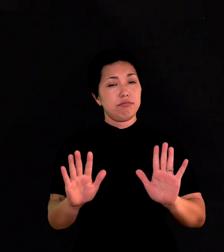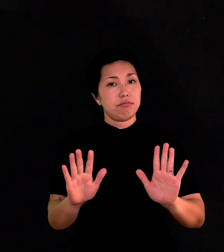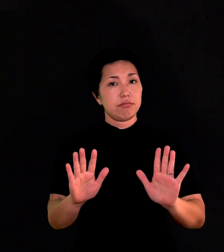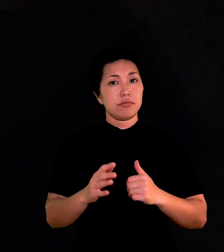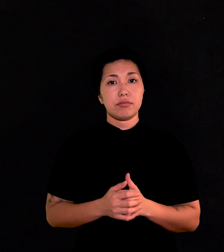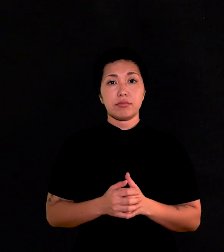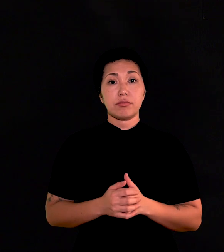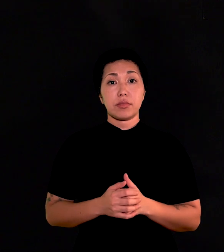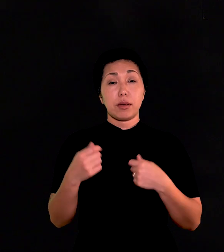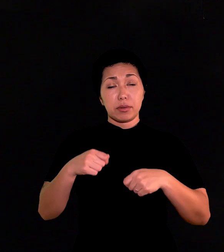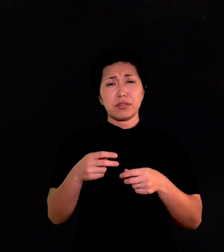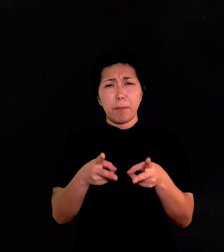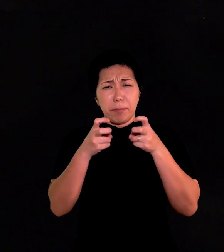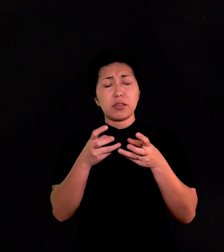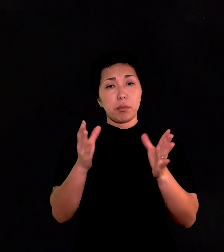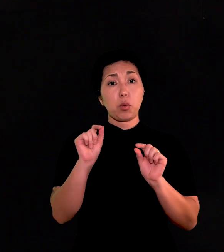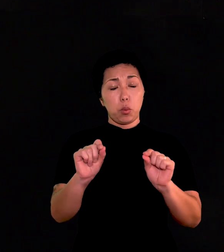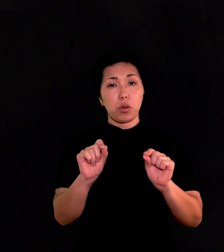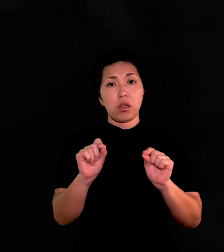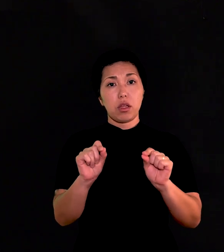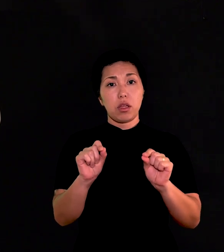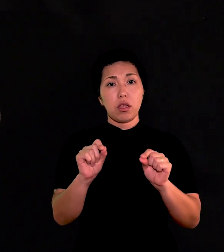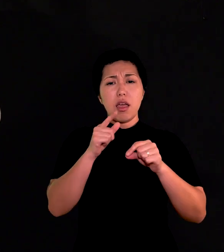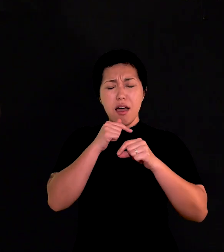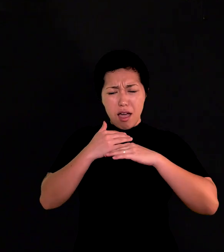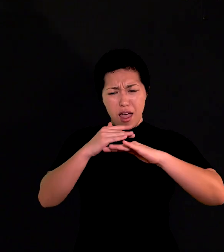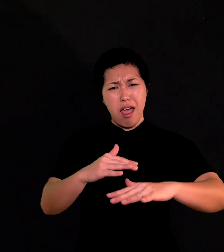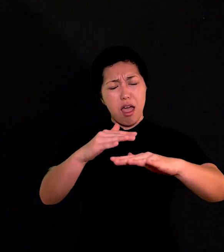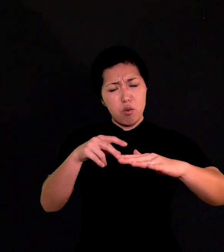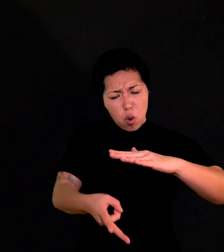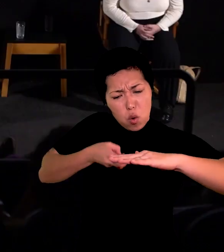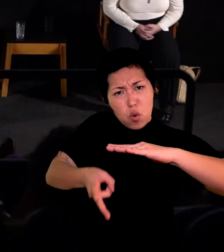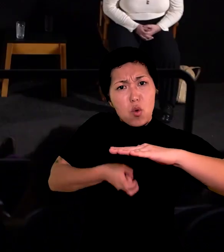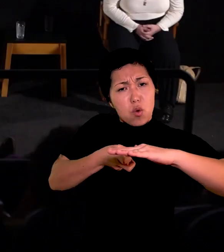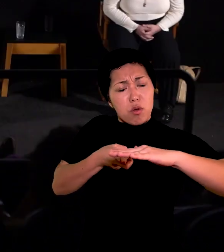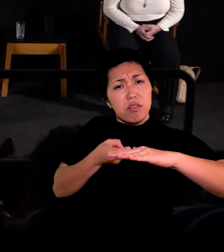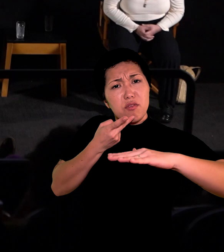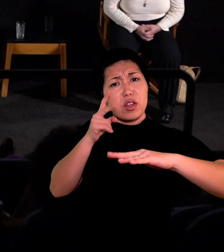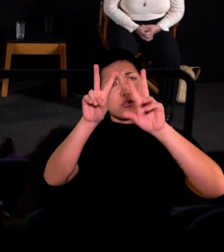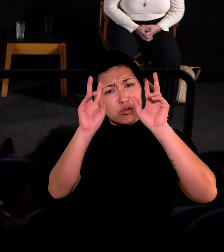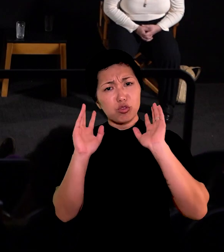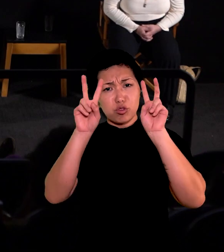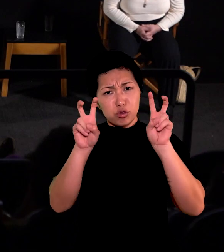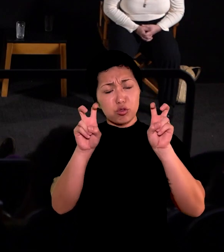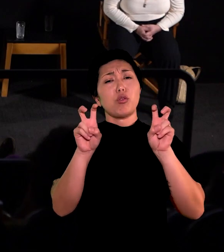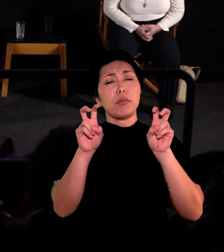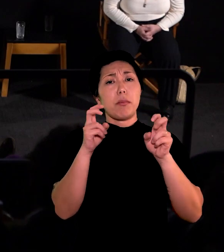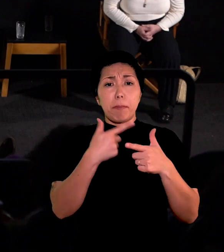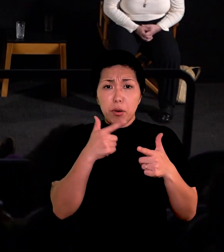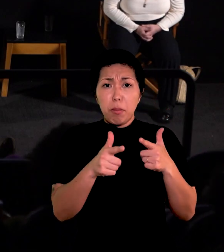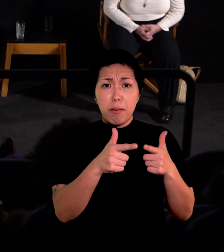aqui. E aí, hein? Percebida. Quer dizer, mineração no fundo do mar, Bob, a gente está falando dos problemas que